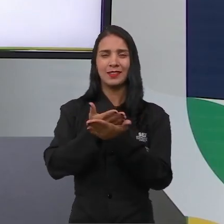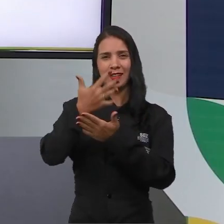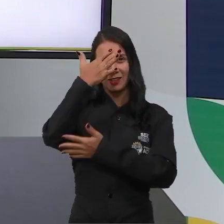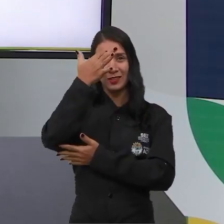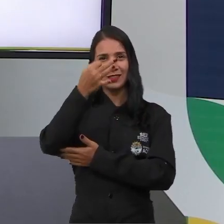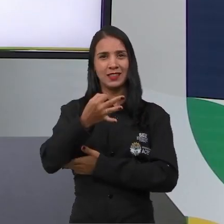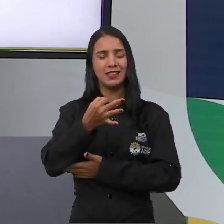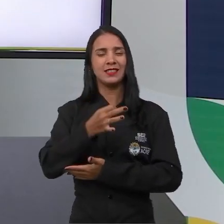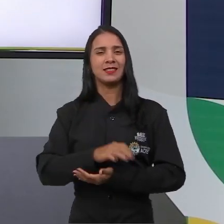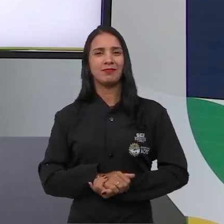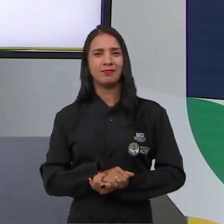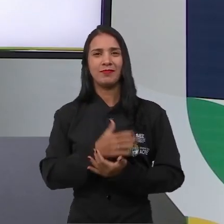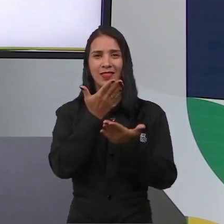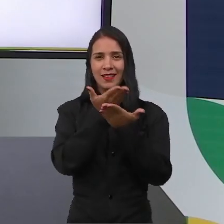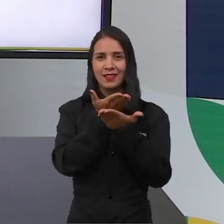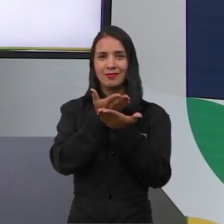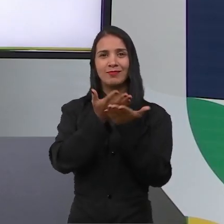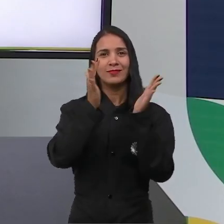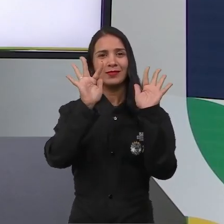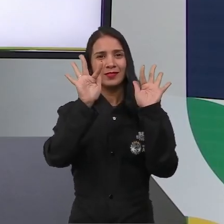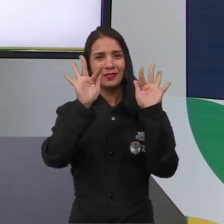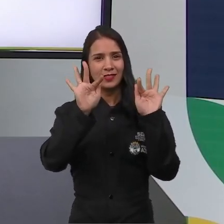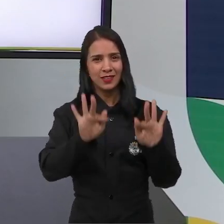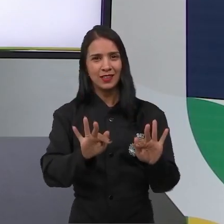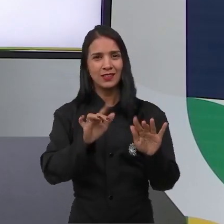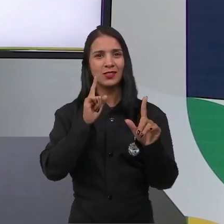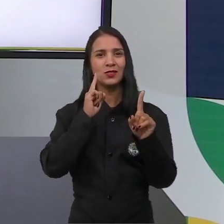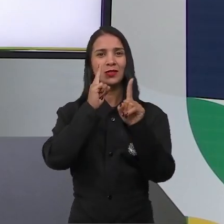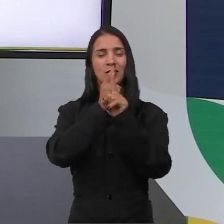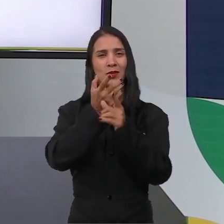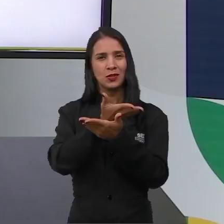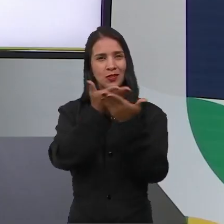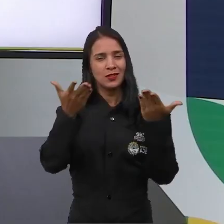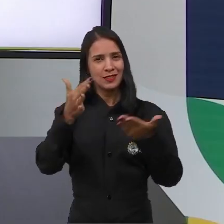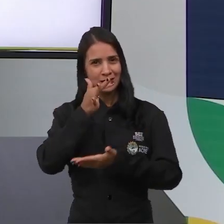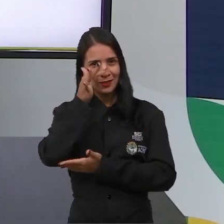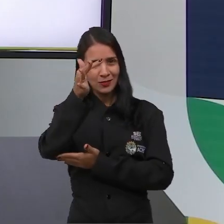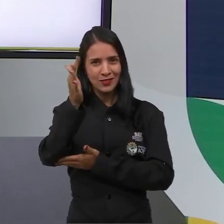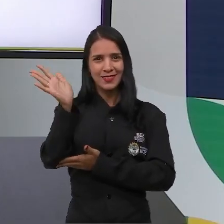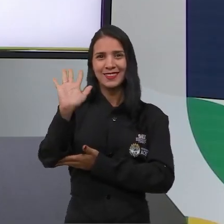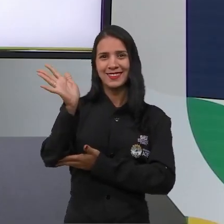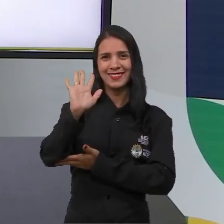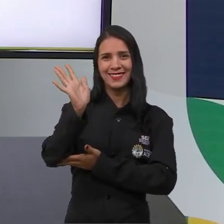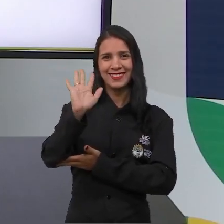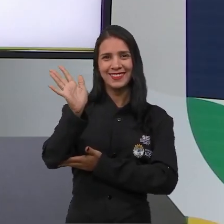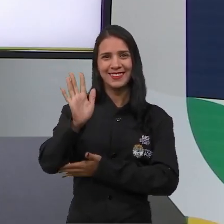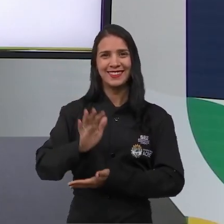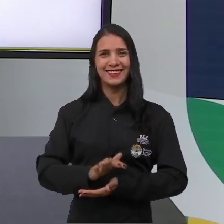A nossa aula fica por aqui. Eu te vejo numa próxima. Tchau!